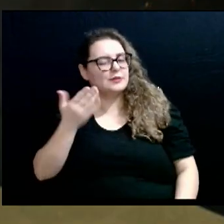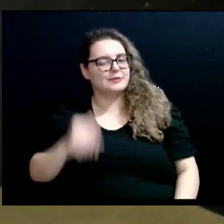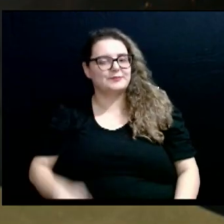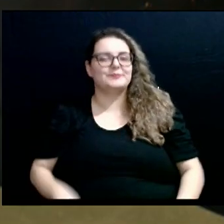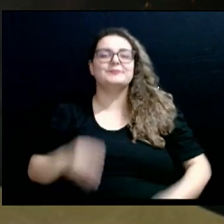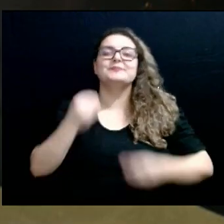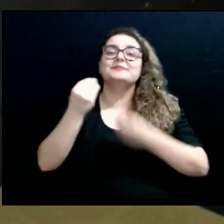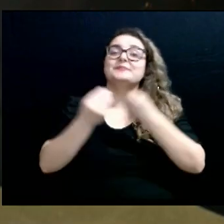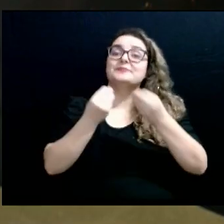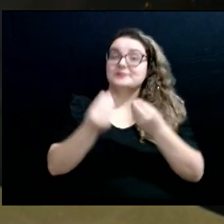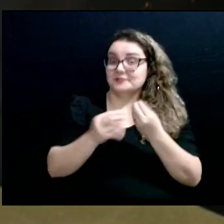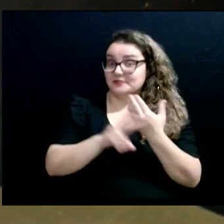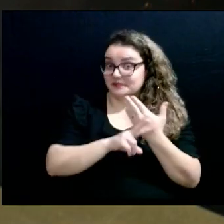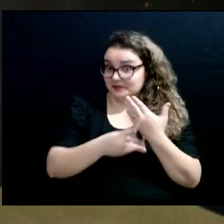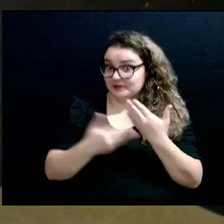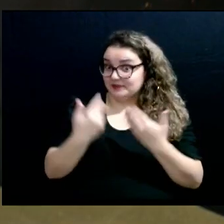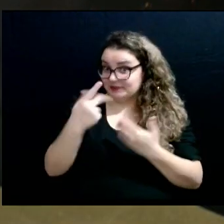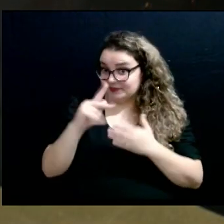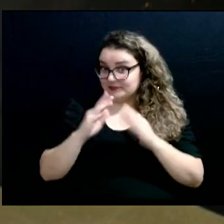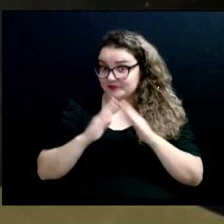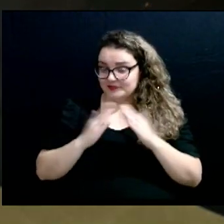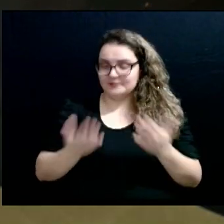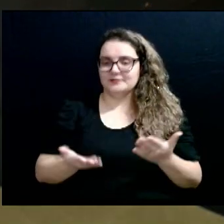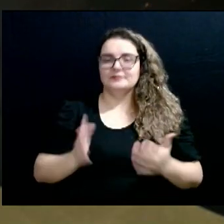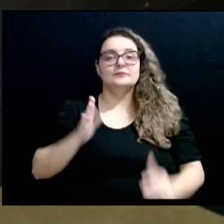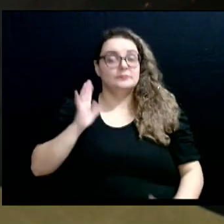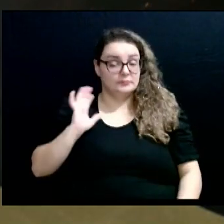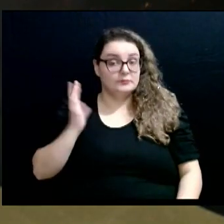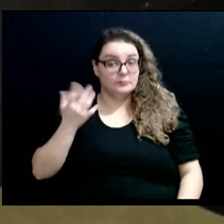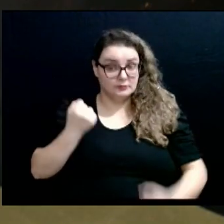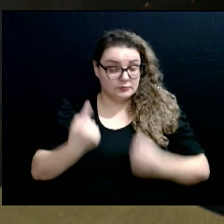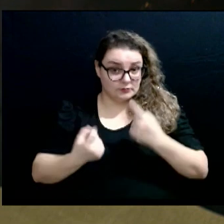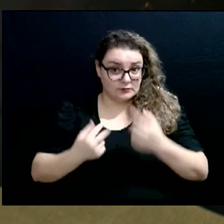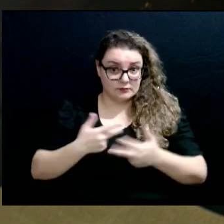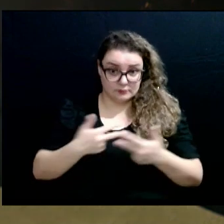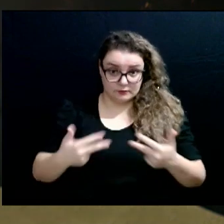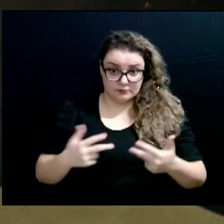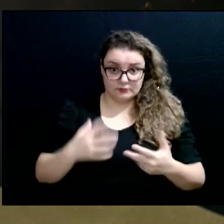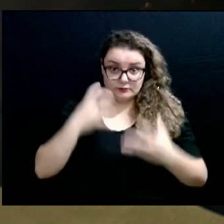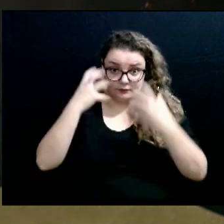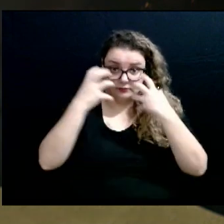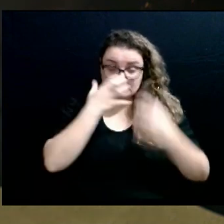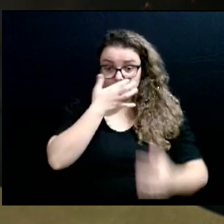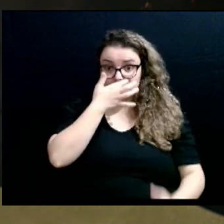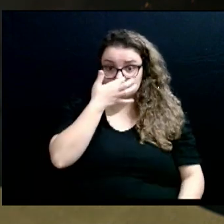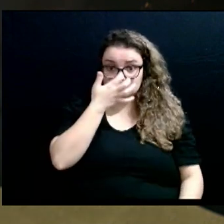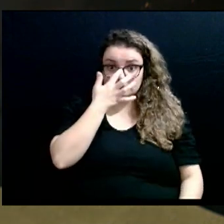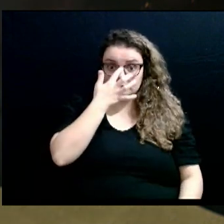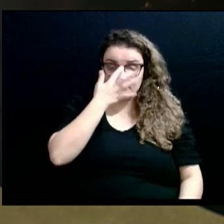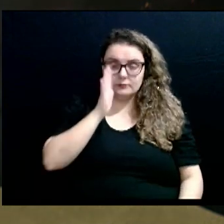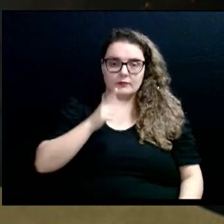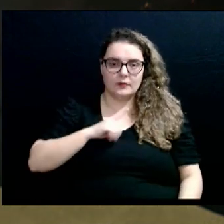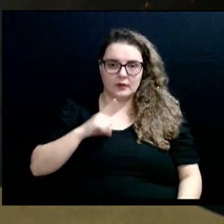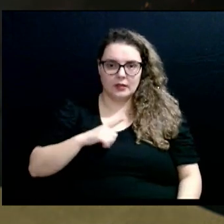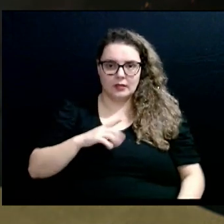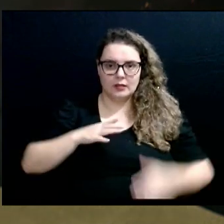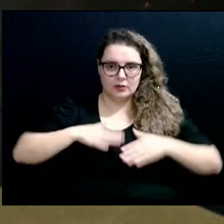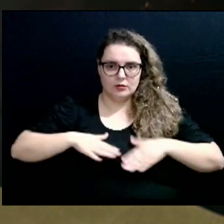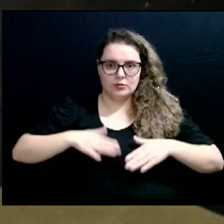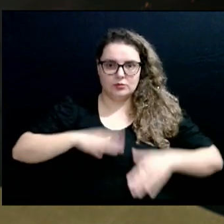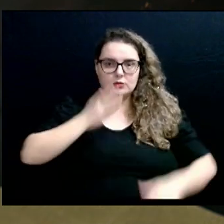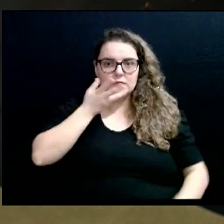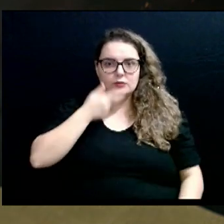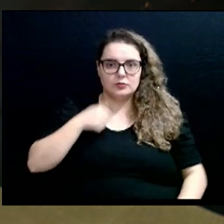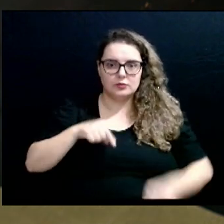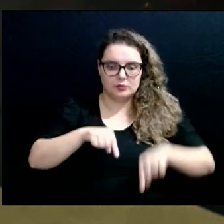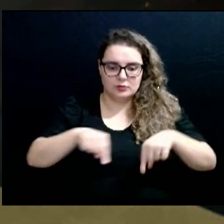na sua casa, né? Já aconteceu alguma situação de estresse? Você já teve que acalmar uma criança que estava presa no banheiro